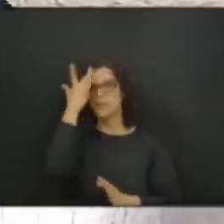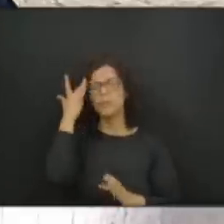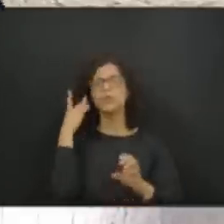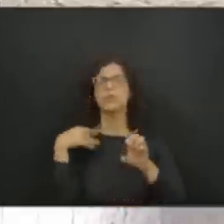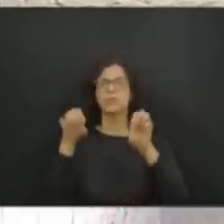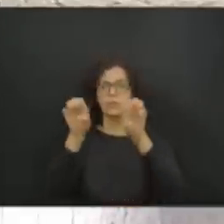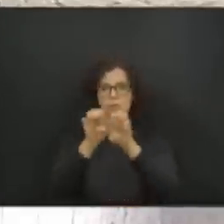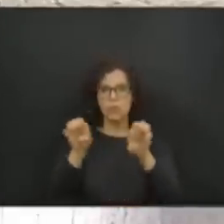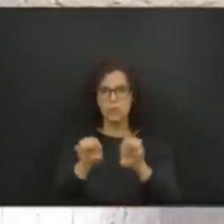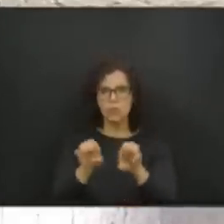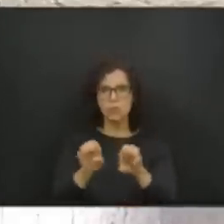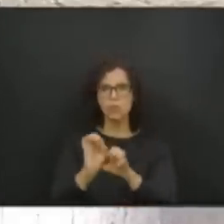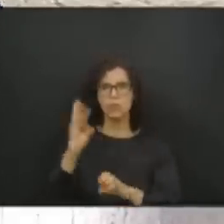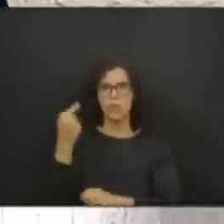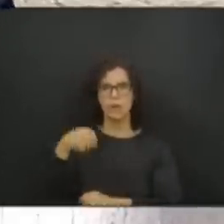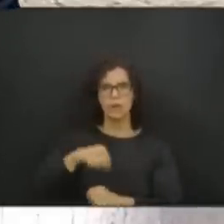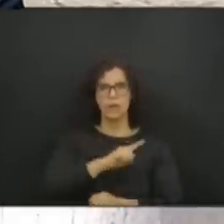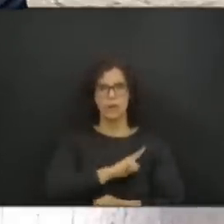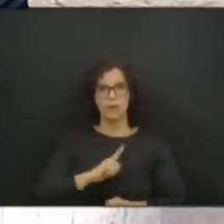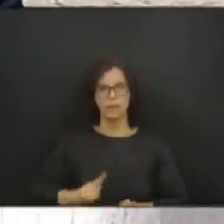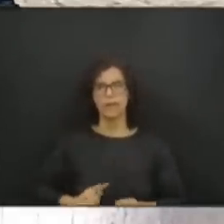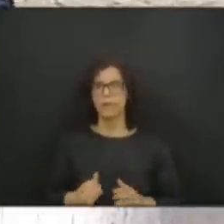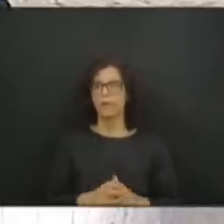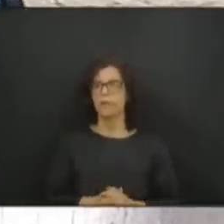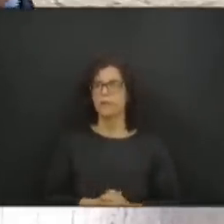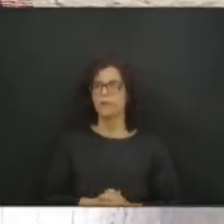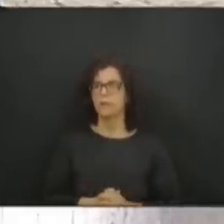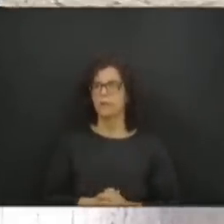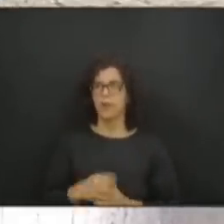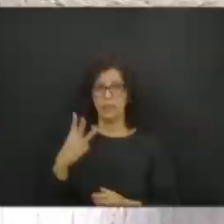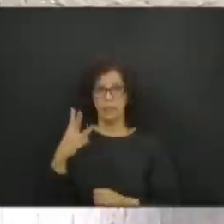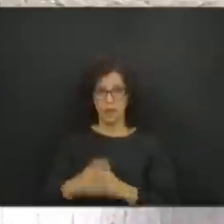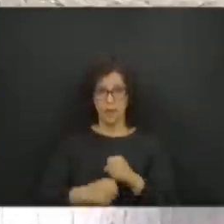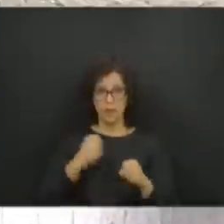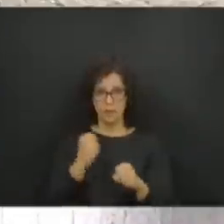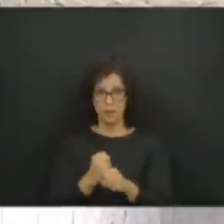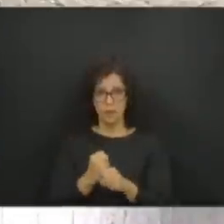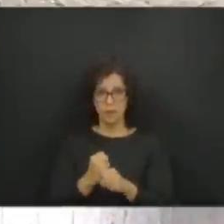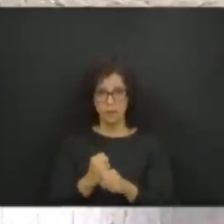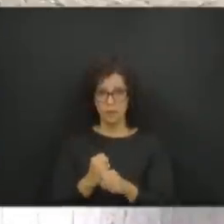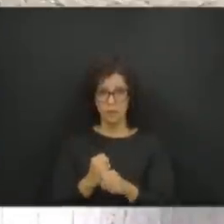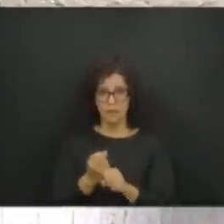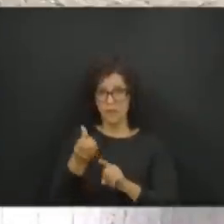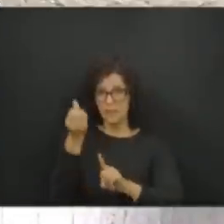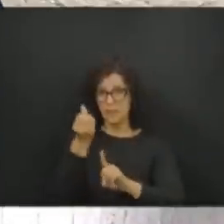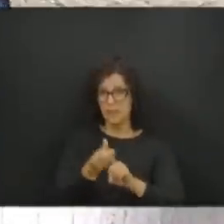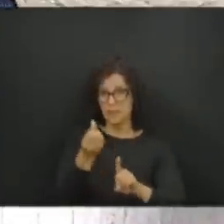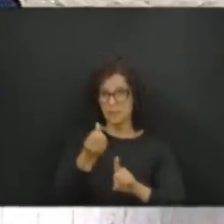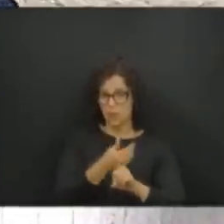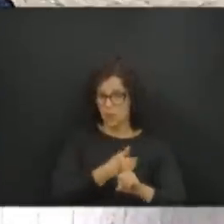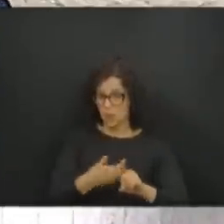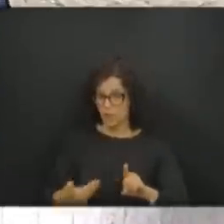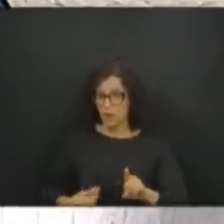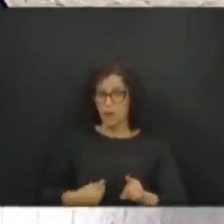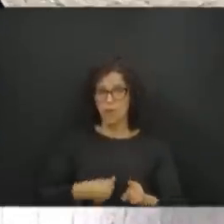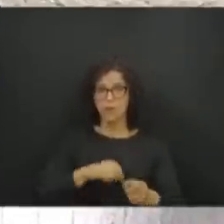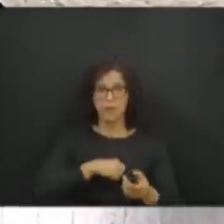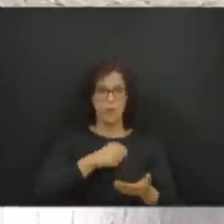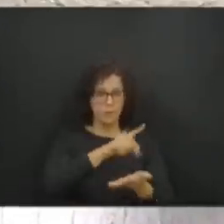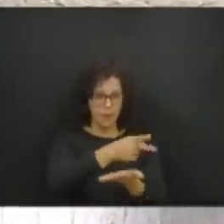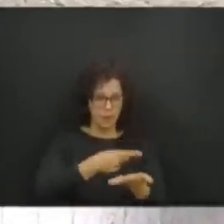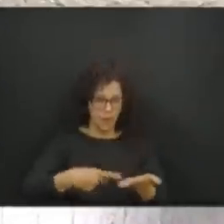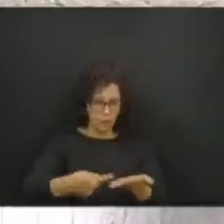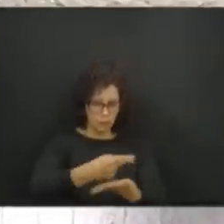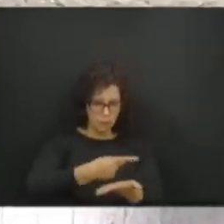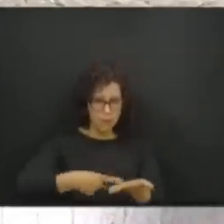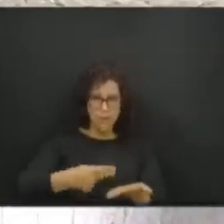estruturantes estão acontecendo nesse governo três anos e meio de governo obras tiradas do Papel